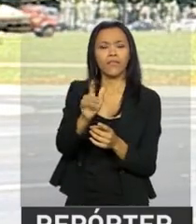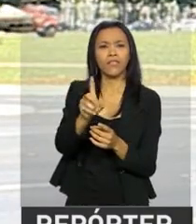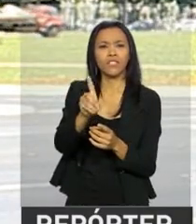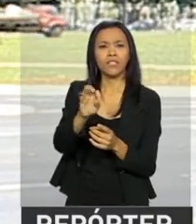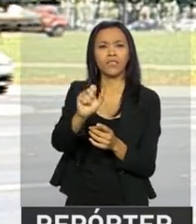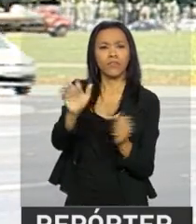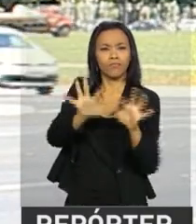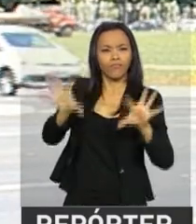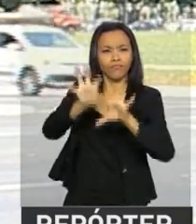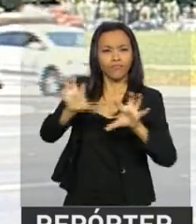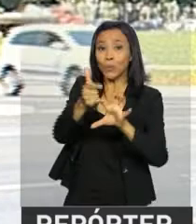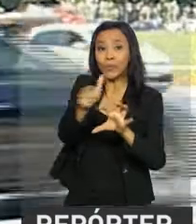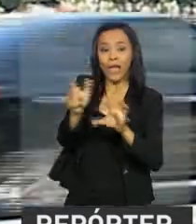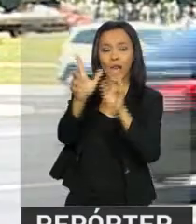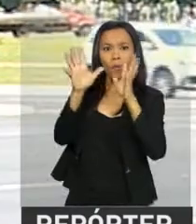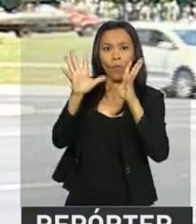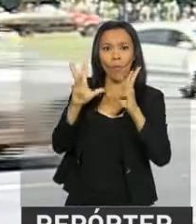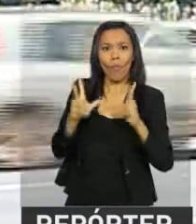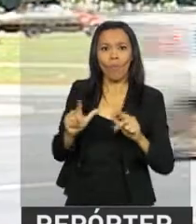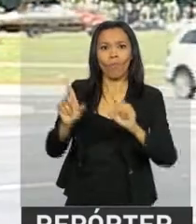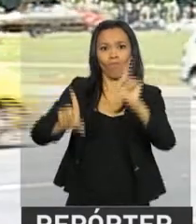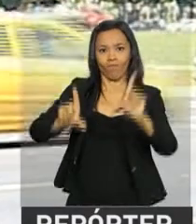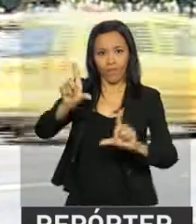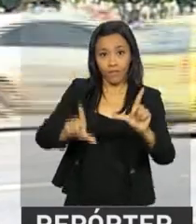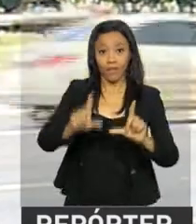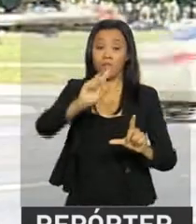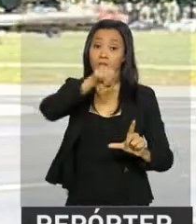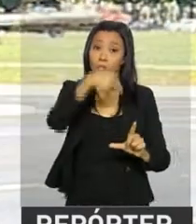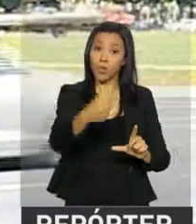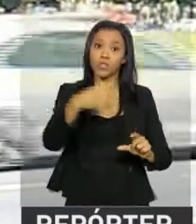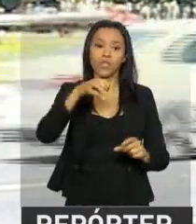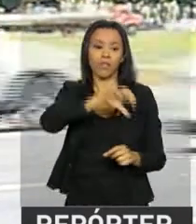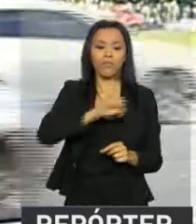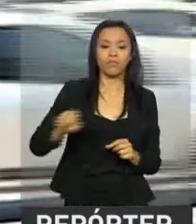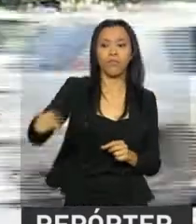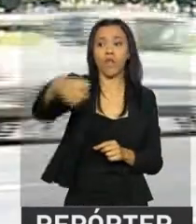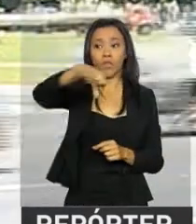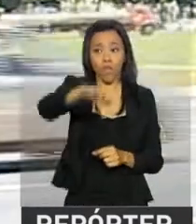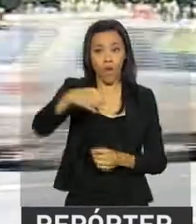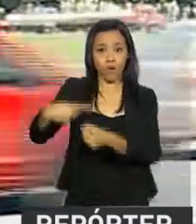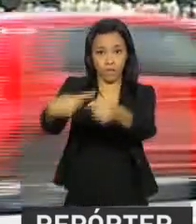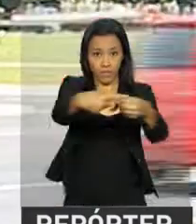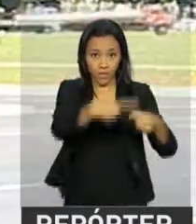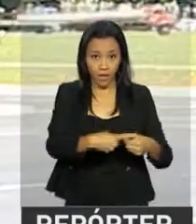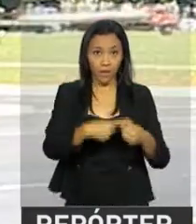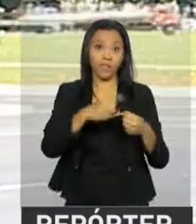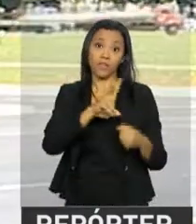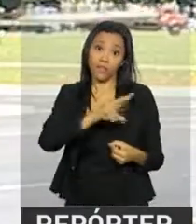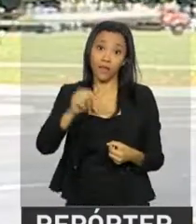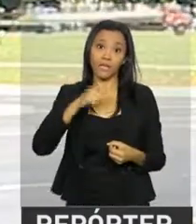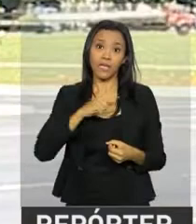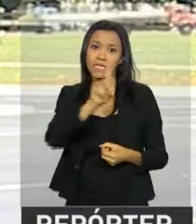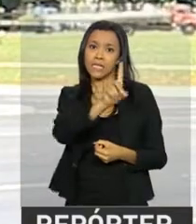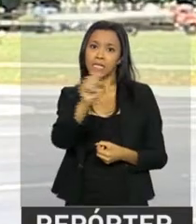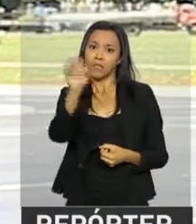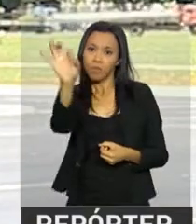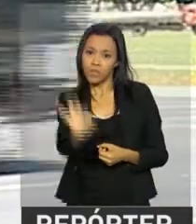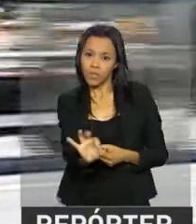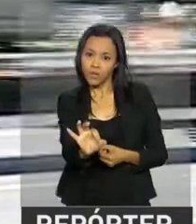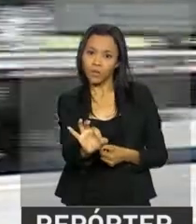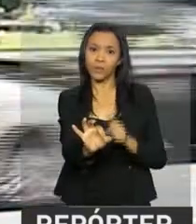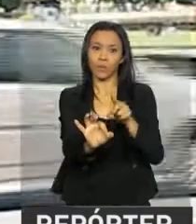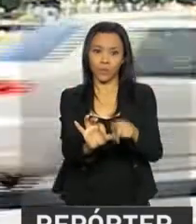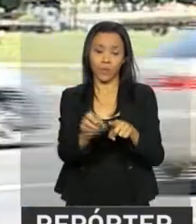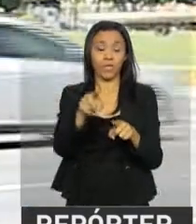A partir de outubro, o Distrito Federal e 9 cidades do entorno vão contar com 100% do sinal